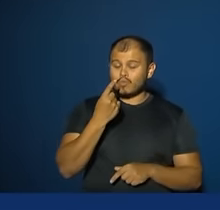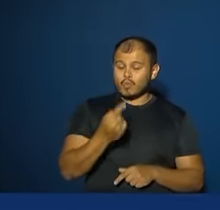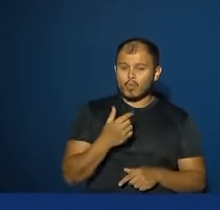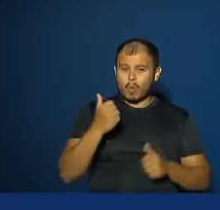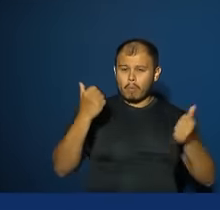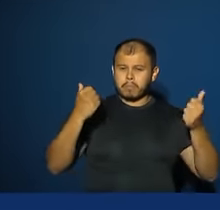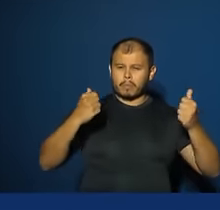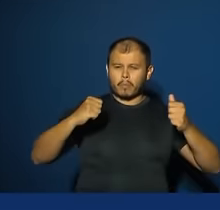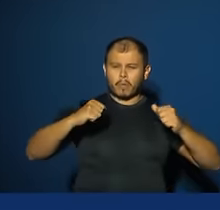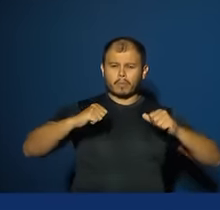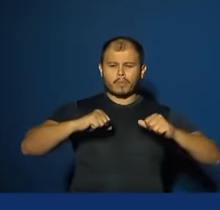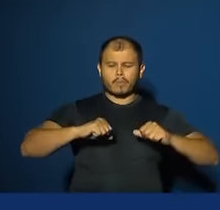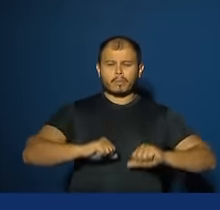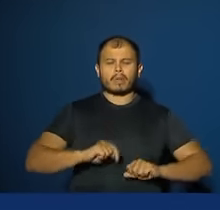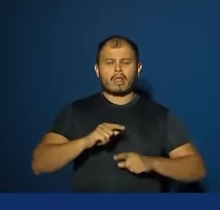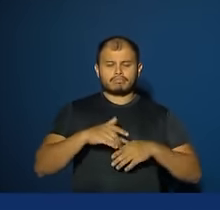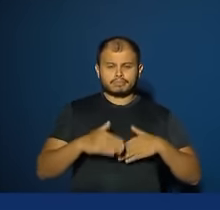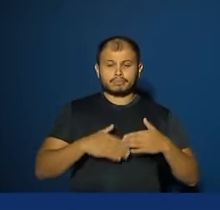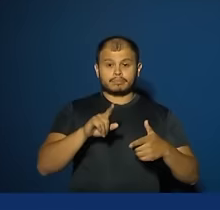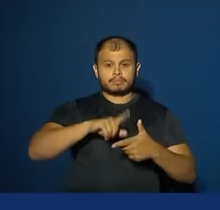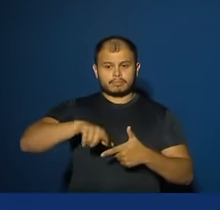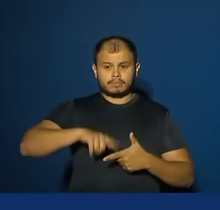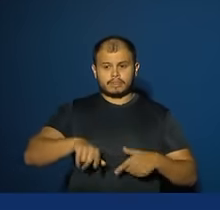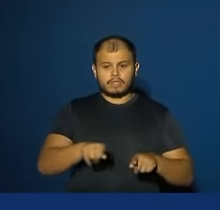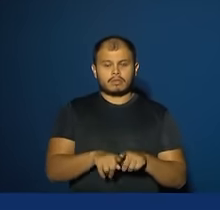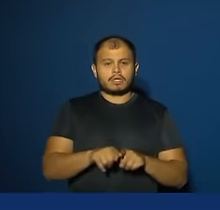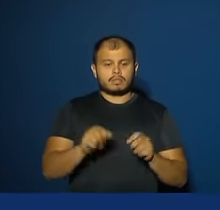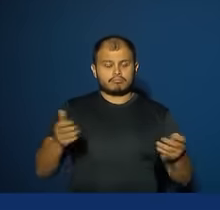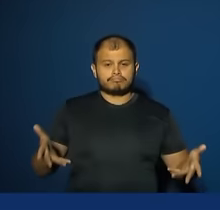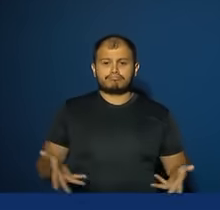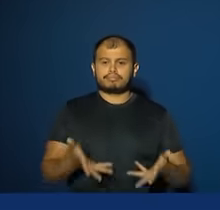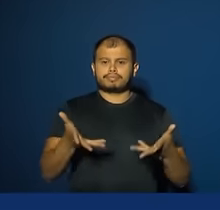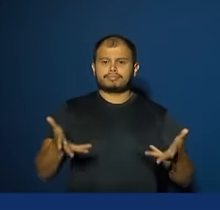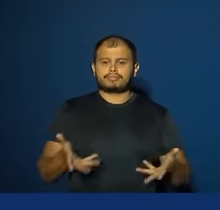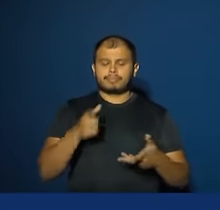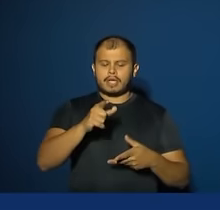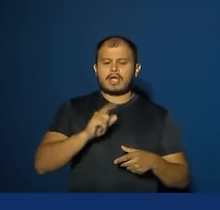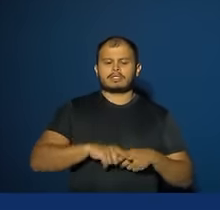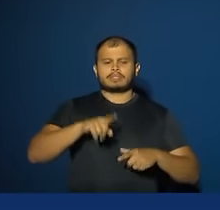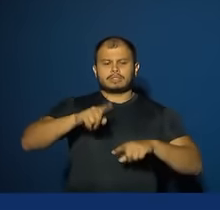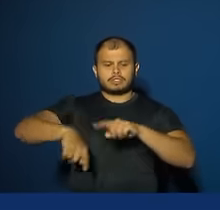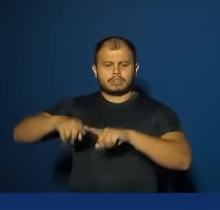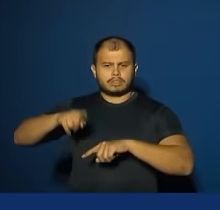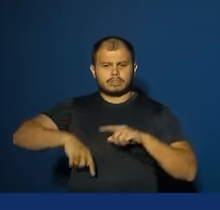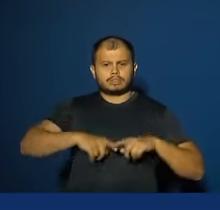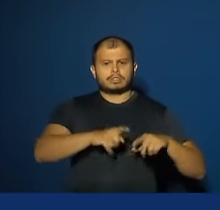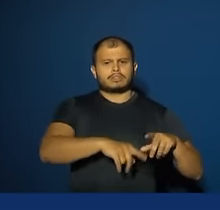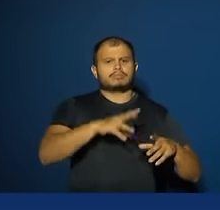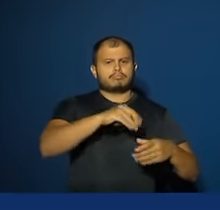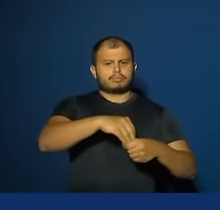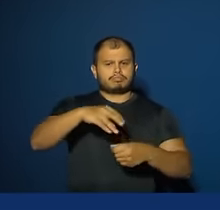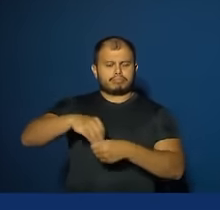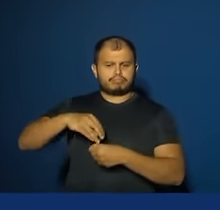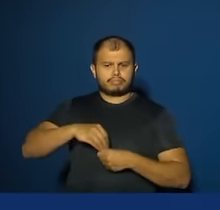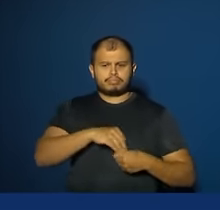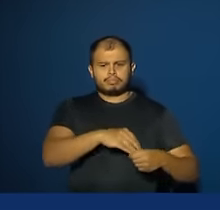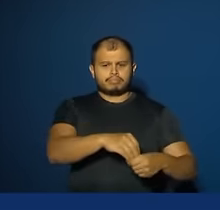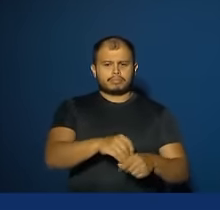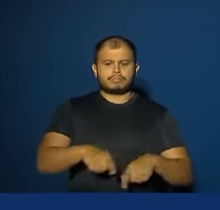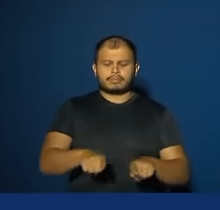potencializador dessa migração, que foram os incentivados, né? Esses produtos incentivados, esses produtos de renda fixa